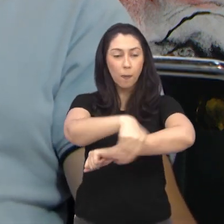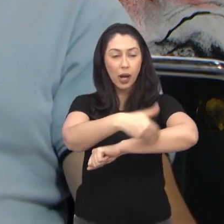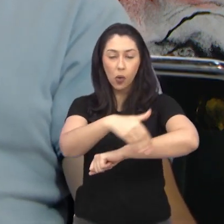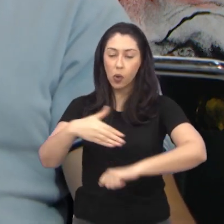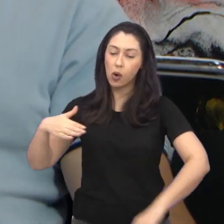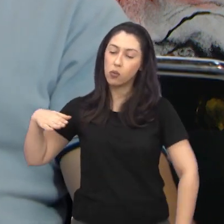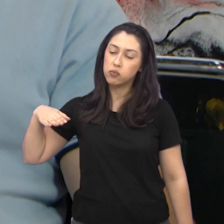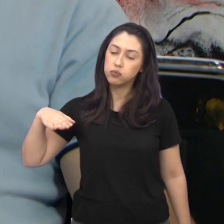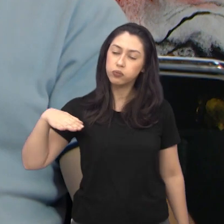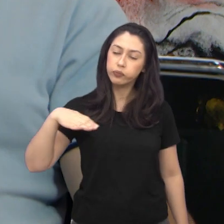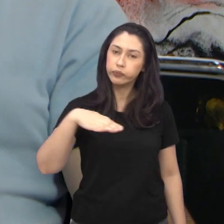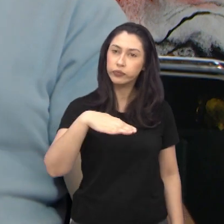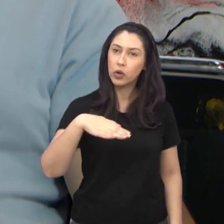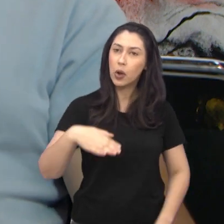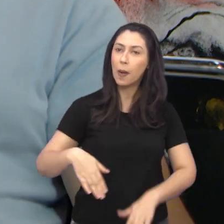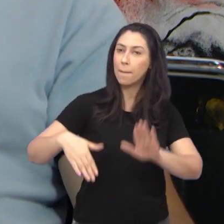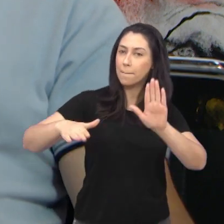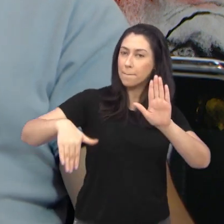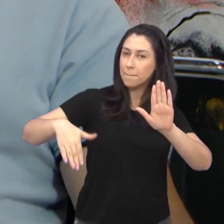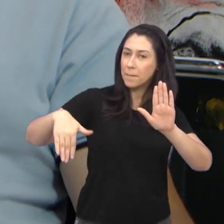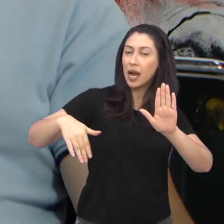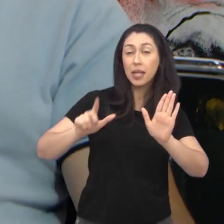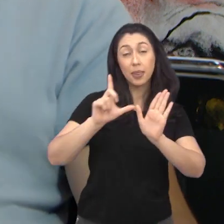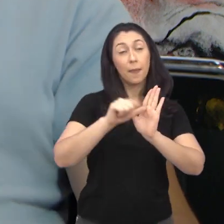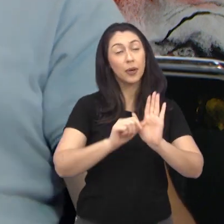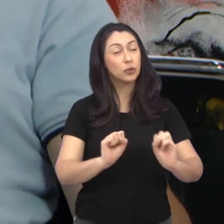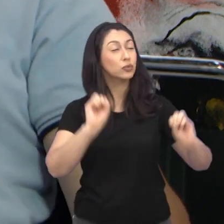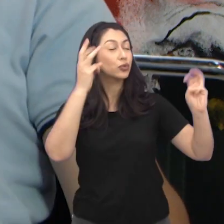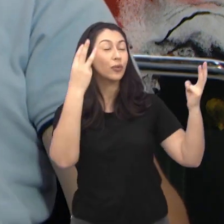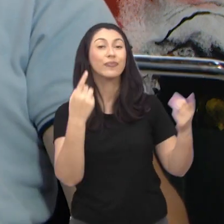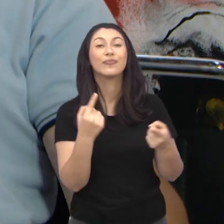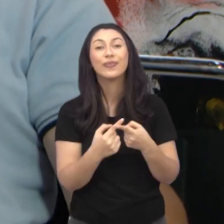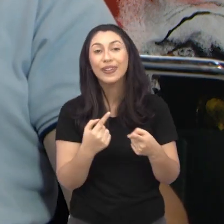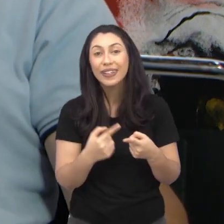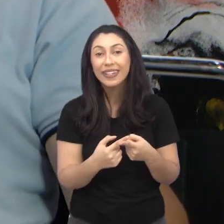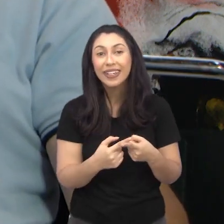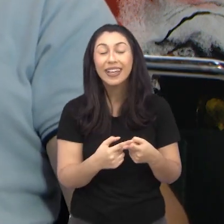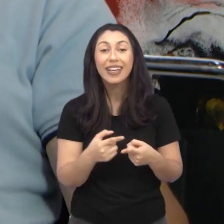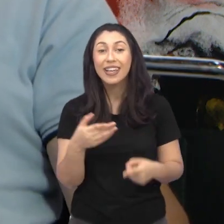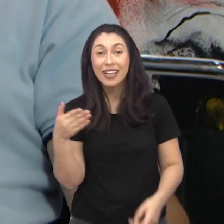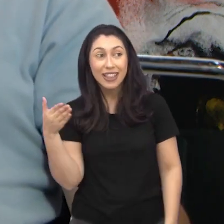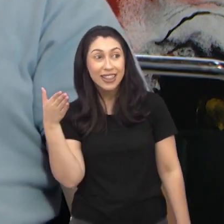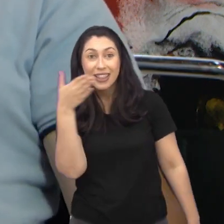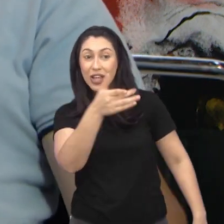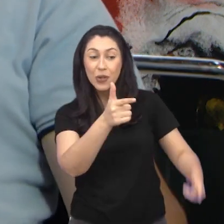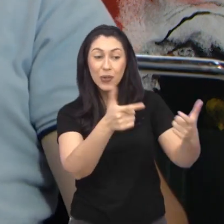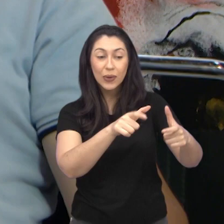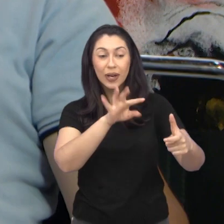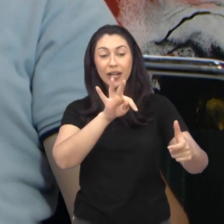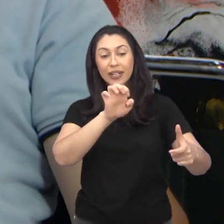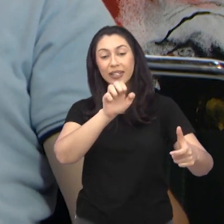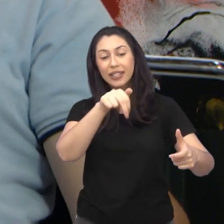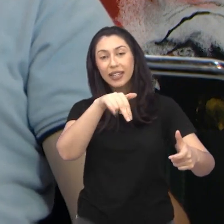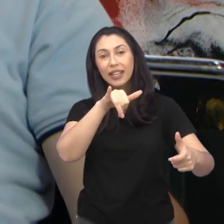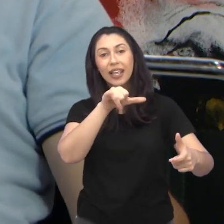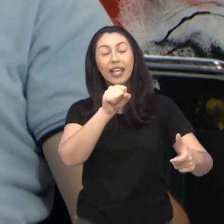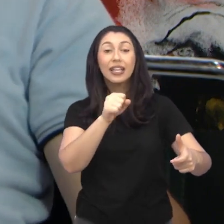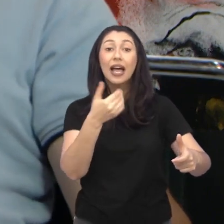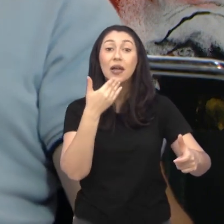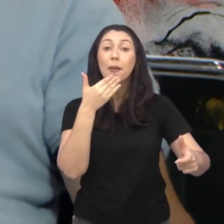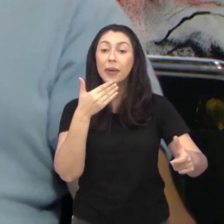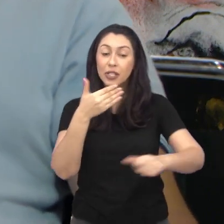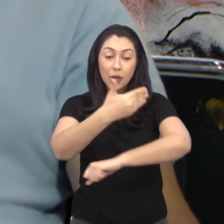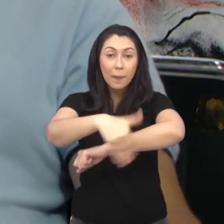Praia. E daí eu vou fazer o show. Por quê? Ele veio fazer show no tênis e ele pede para passar